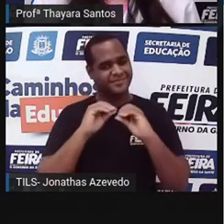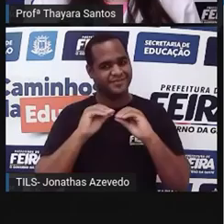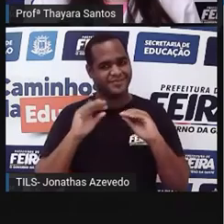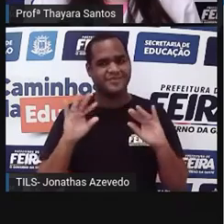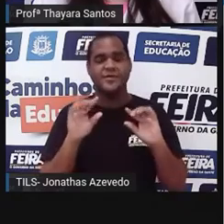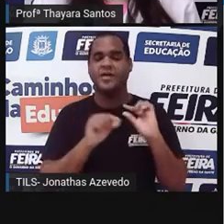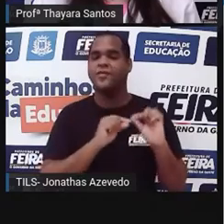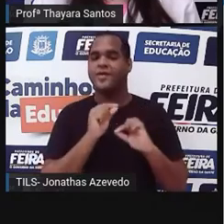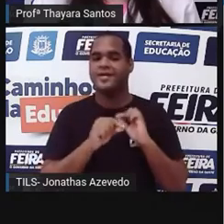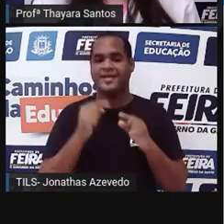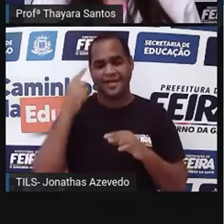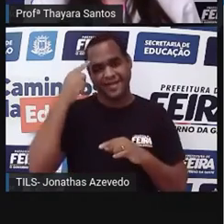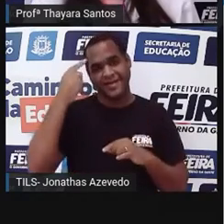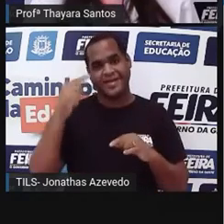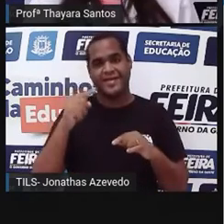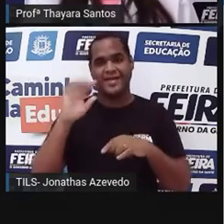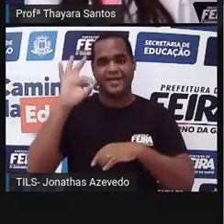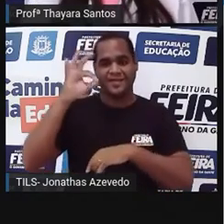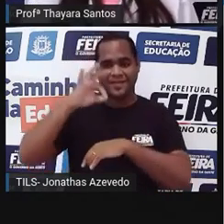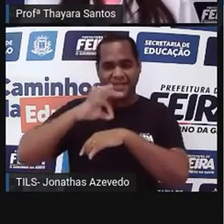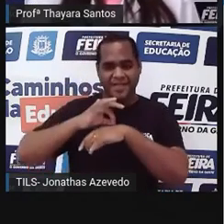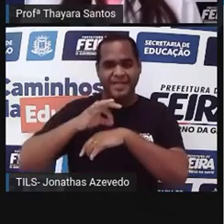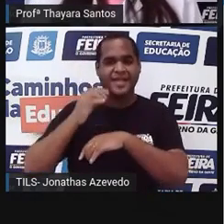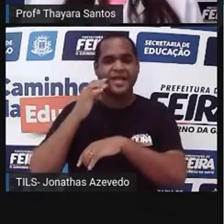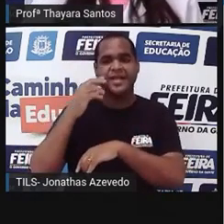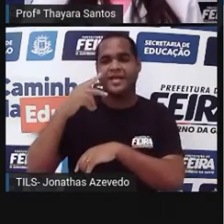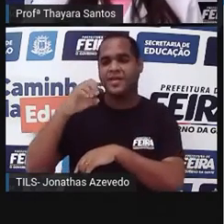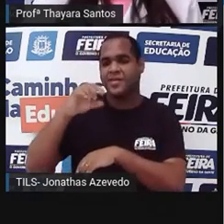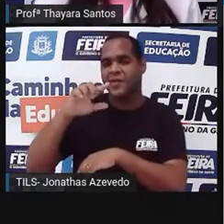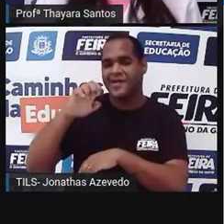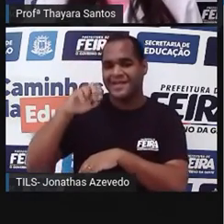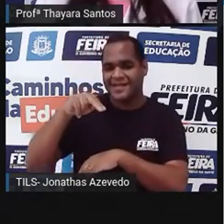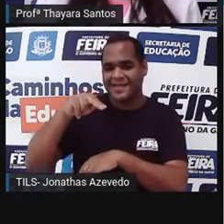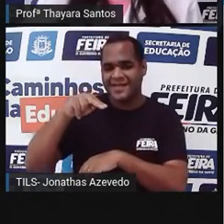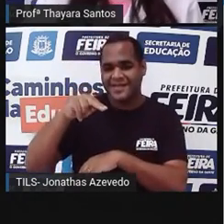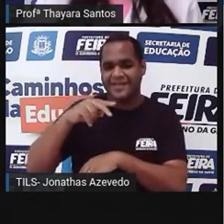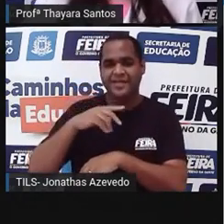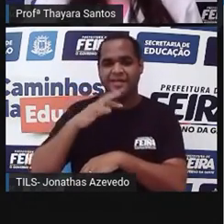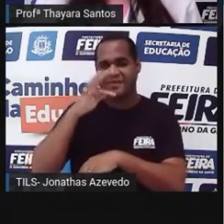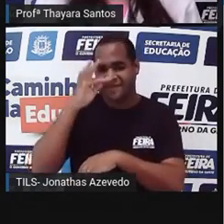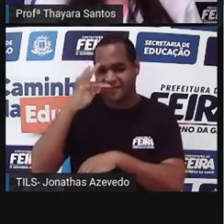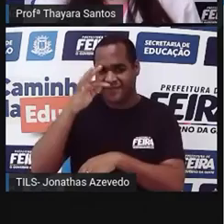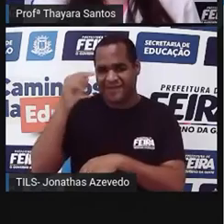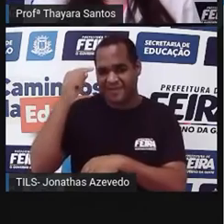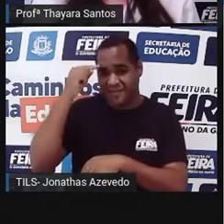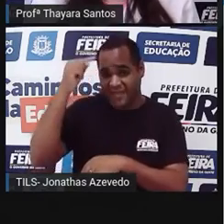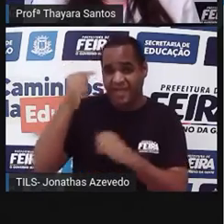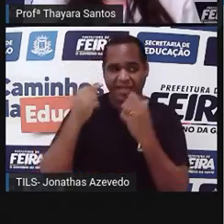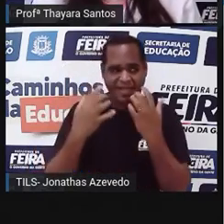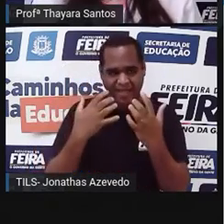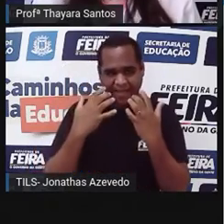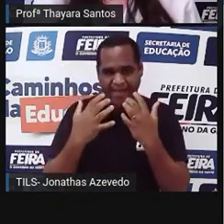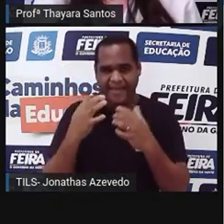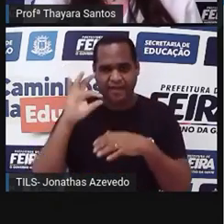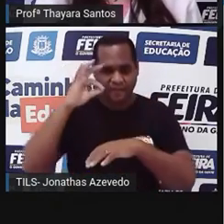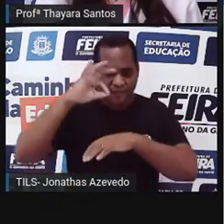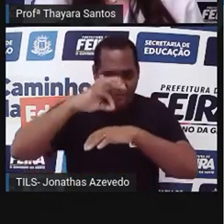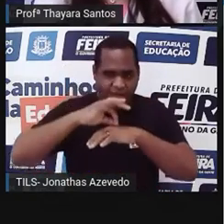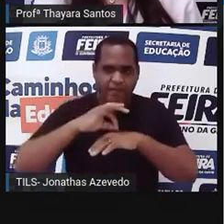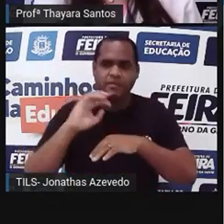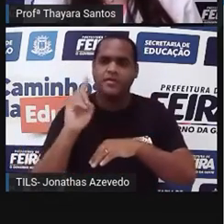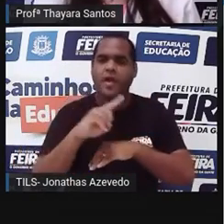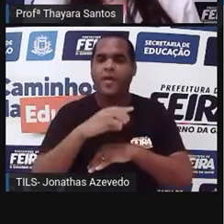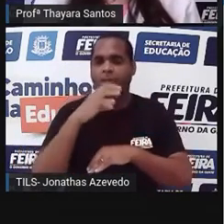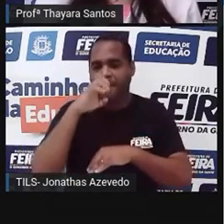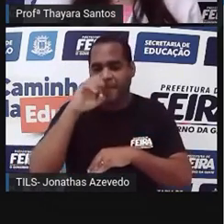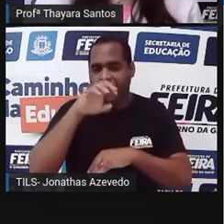esse exemplo aqui da abelhinha, ó, ela está polinizando a flor. Ela não foi lá com essa intenção de polinizar a flor. Ela foi atraída